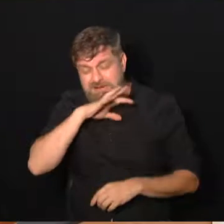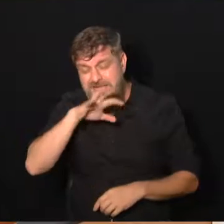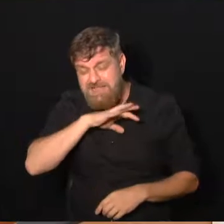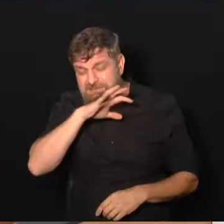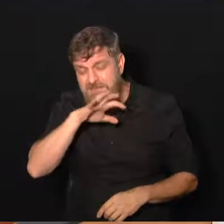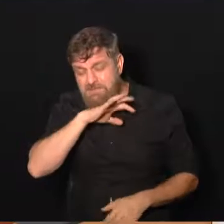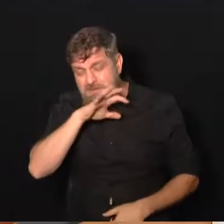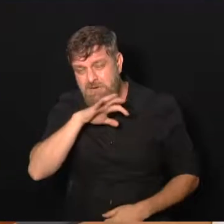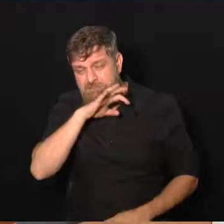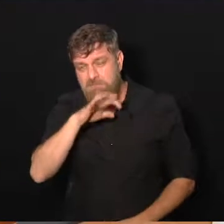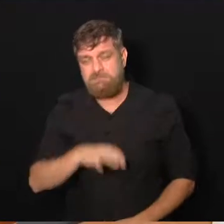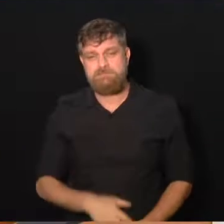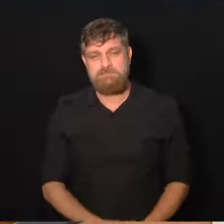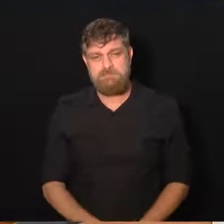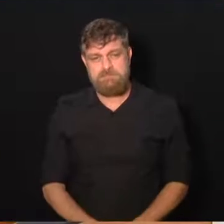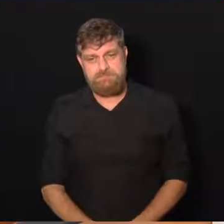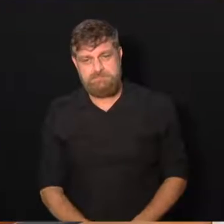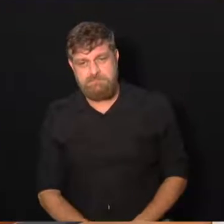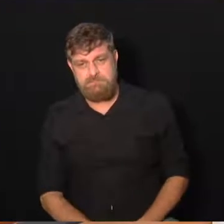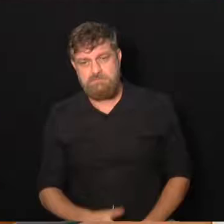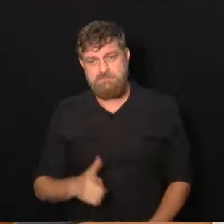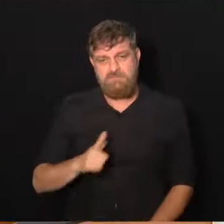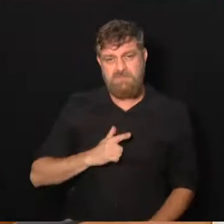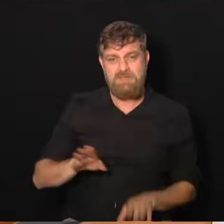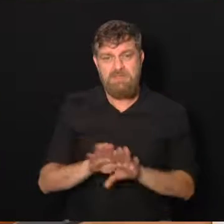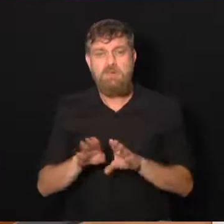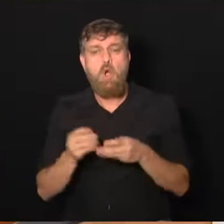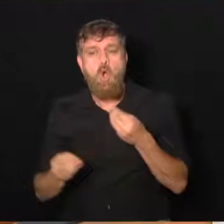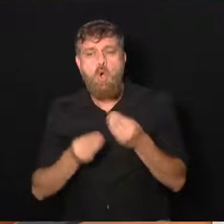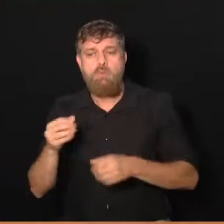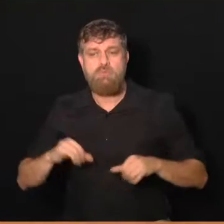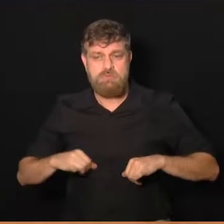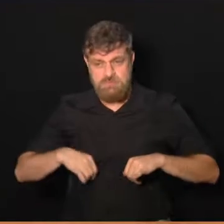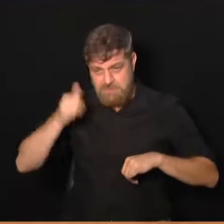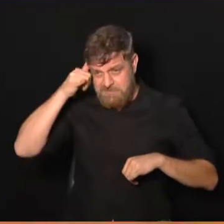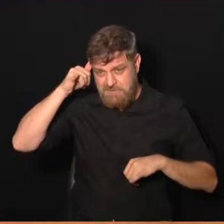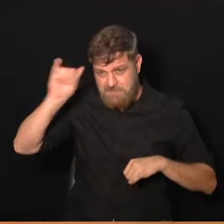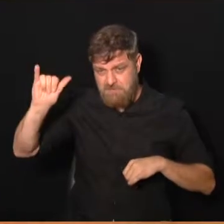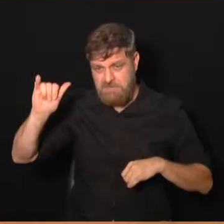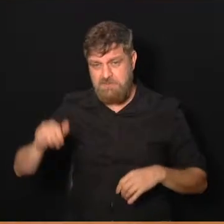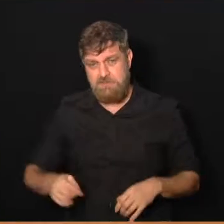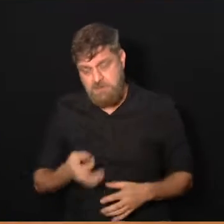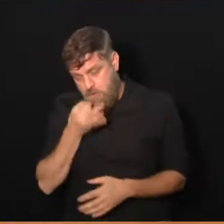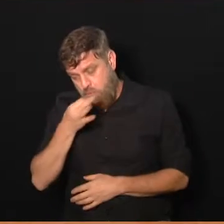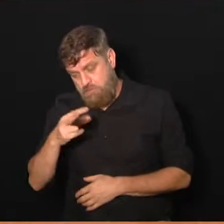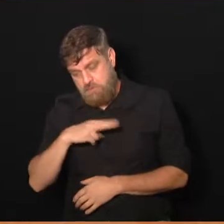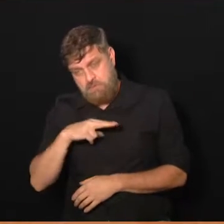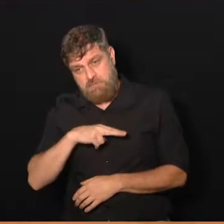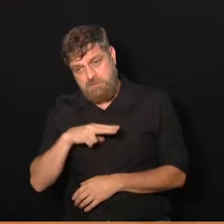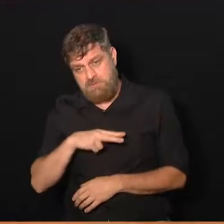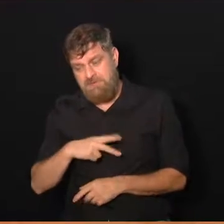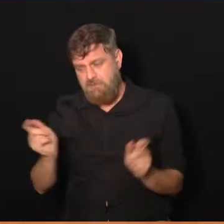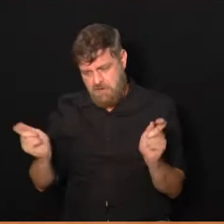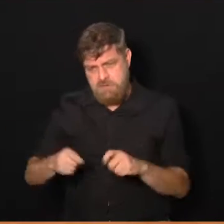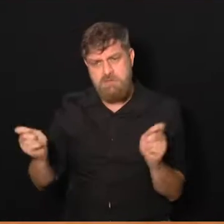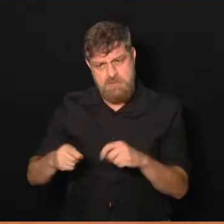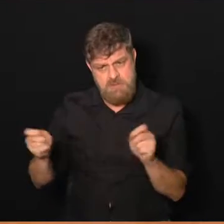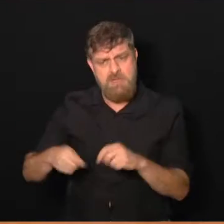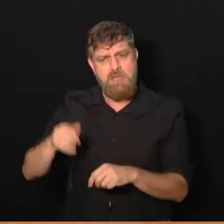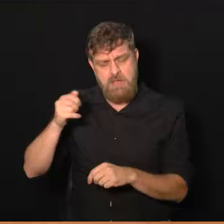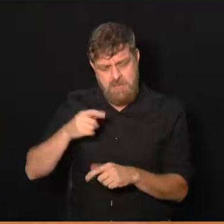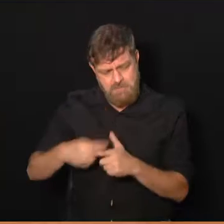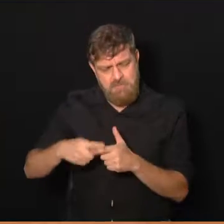animal. E, sobretudo, evitar esse sofrimento que, do meu ponto de vista, é possível ser evitado.